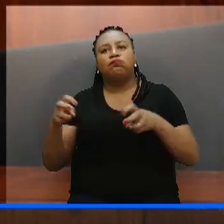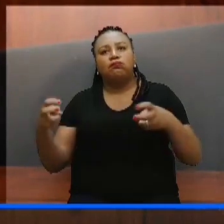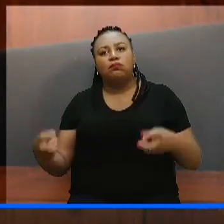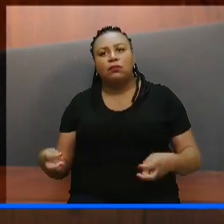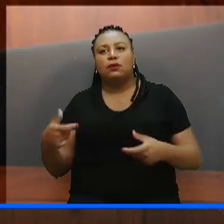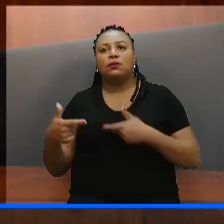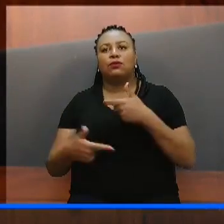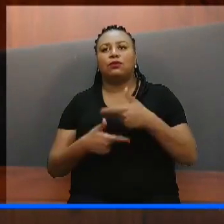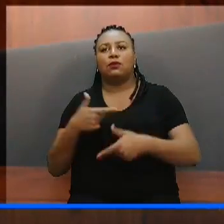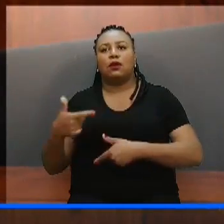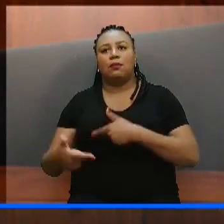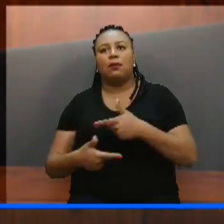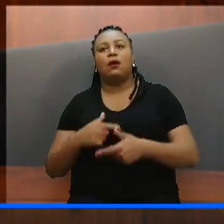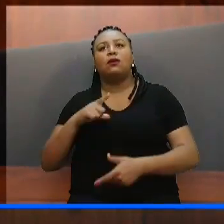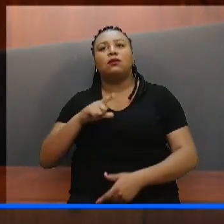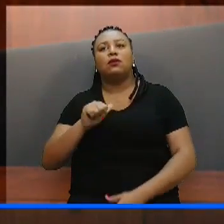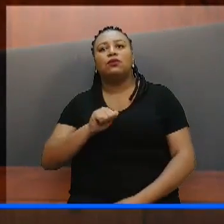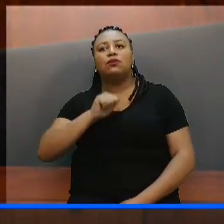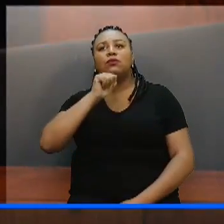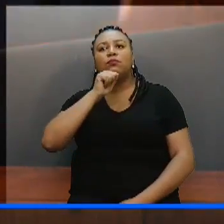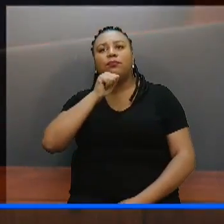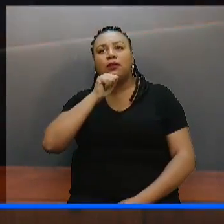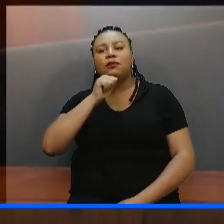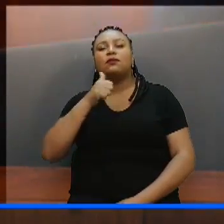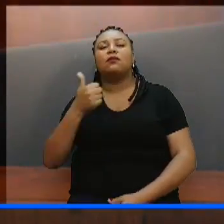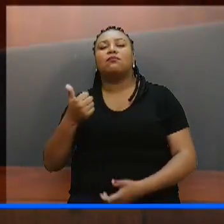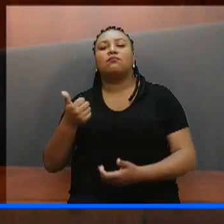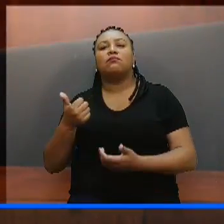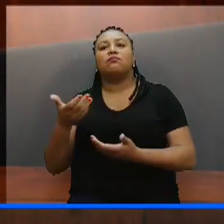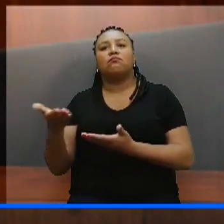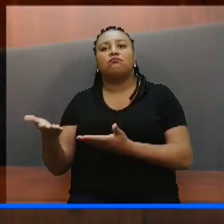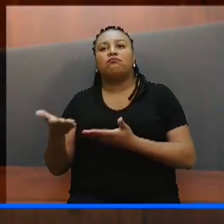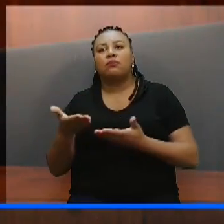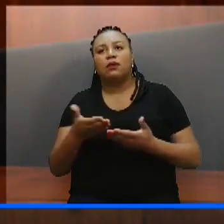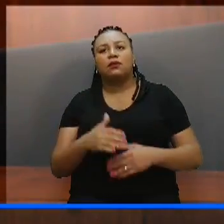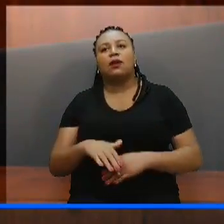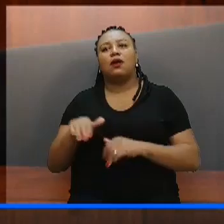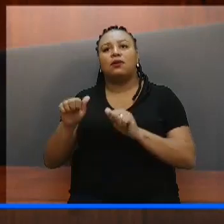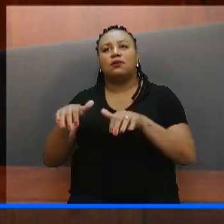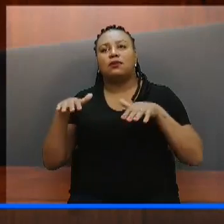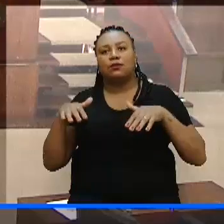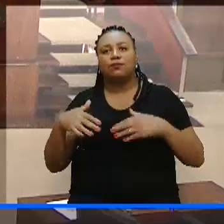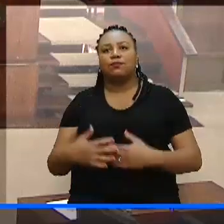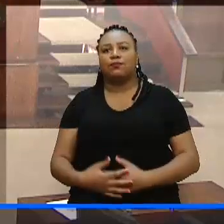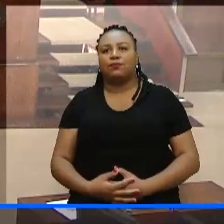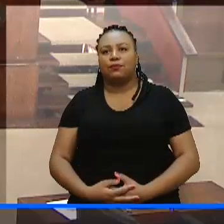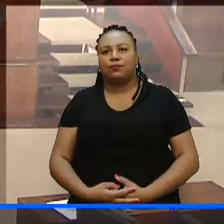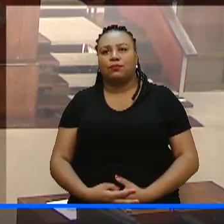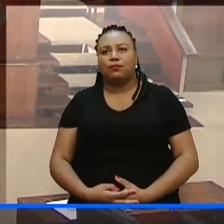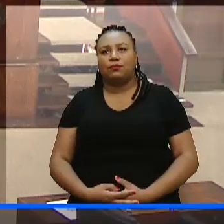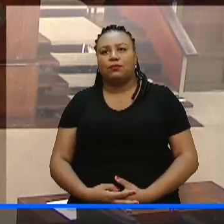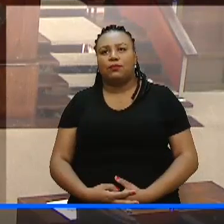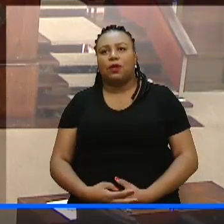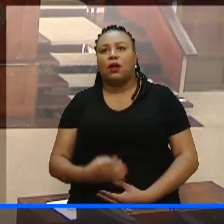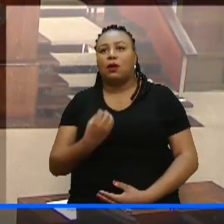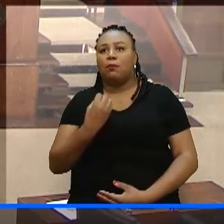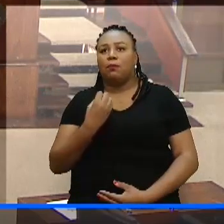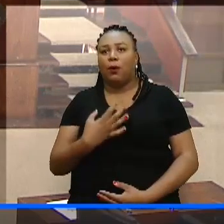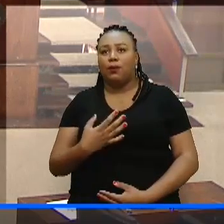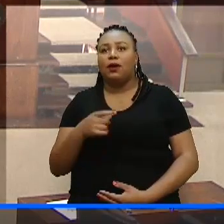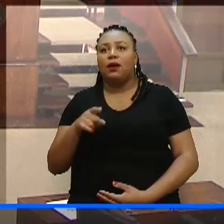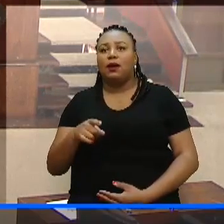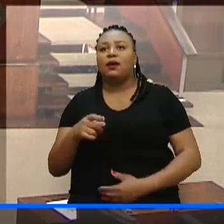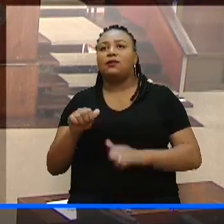a mesa dos trabalhos está suspensa a sessão nossos a sessão foi suspensa